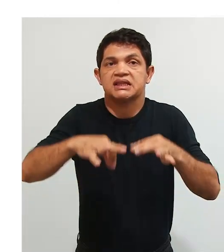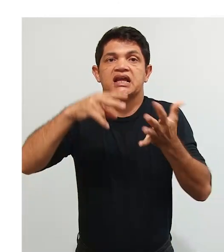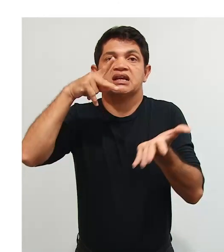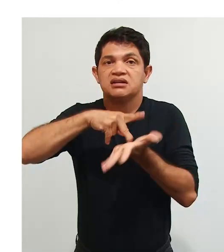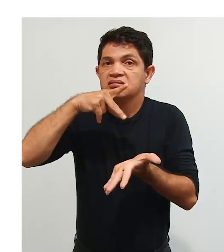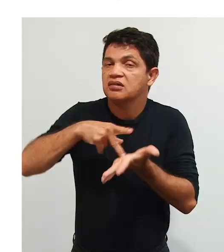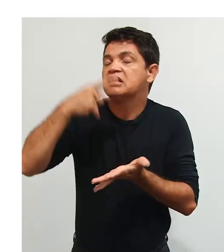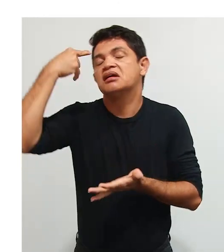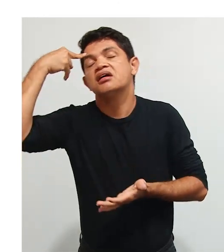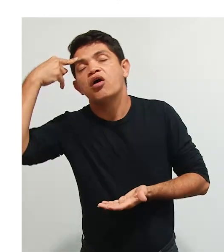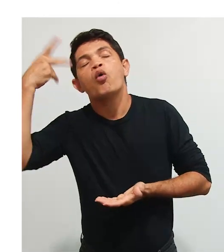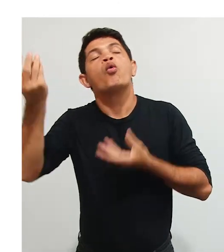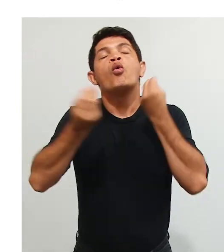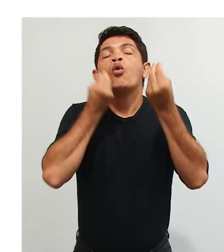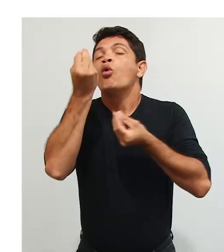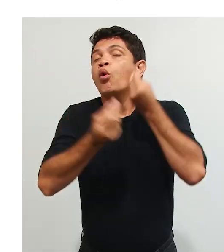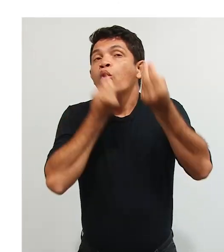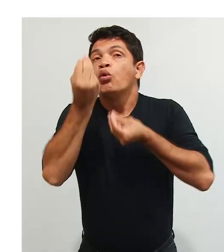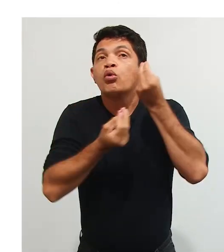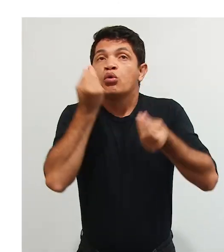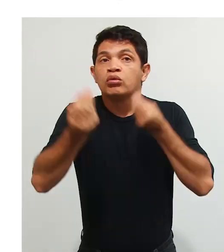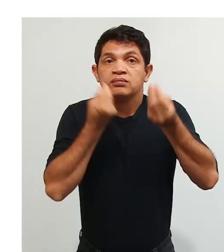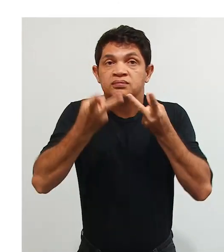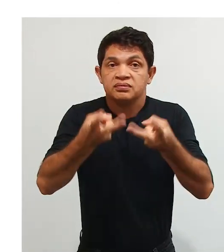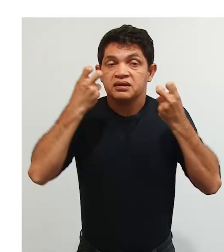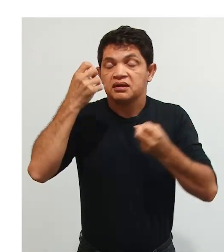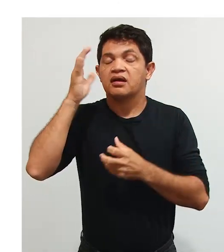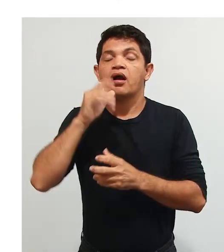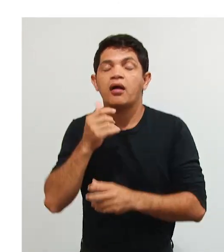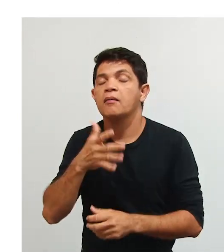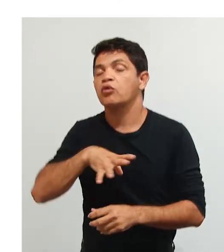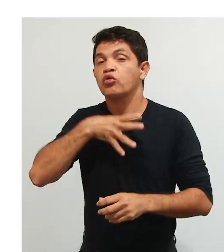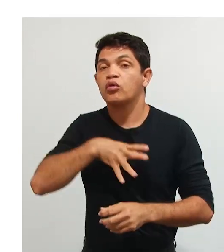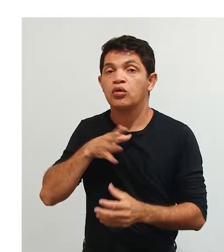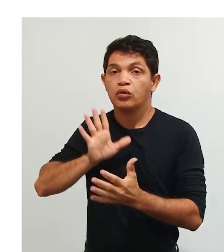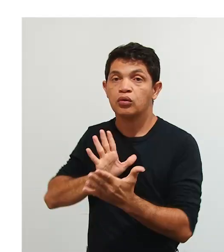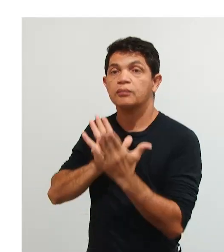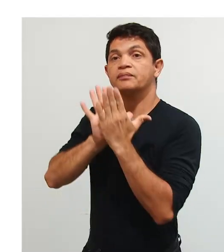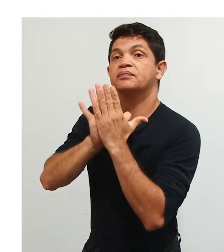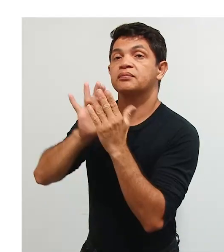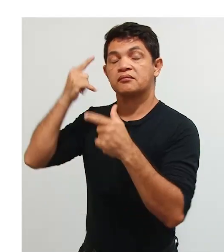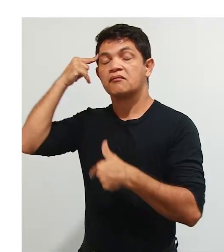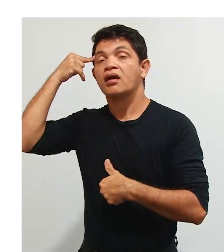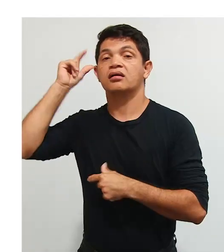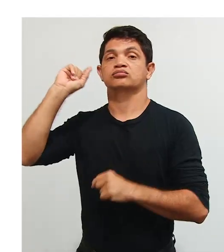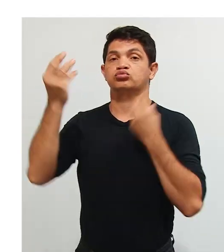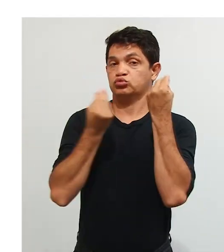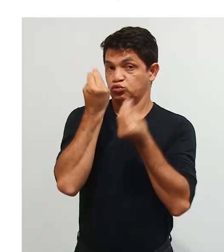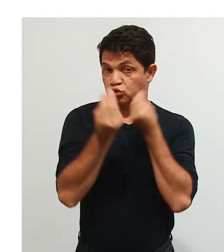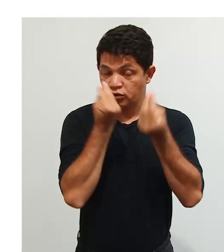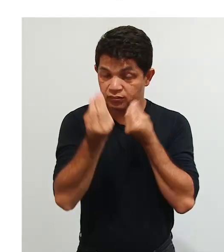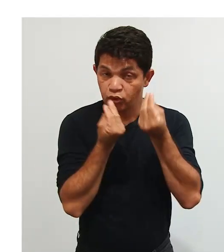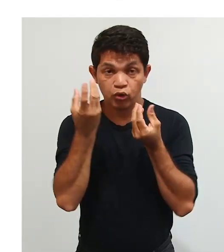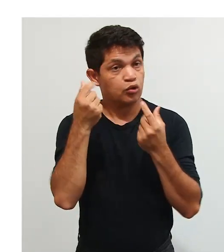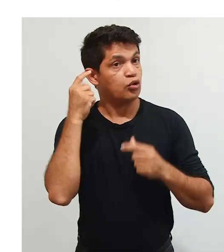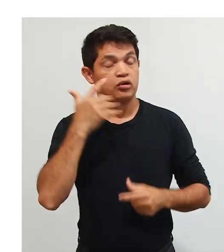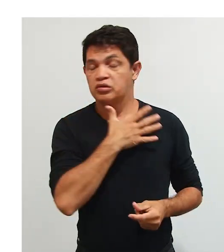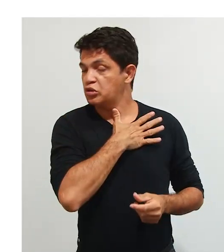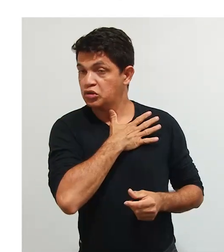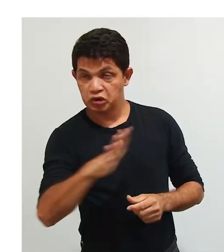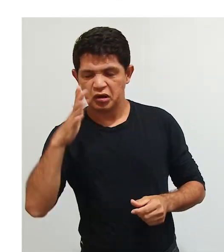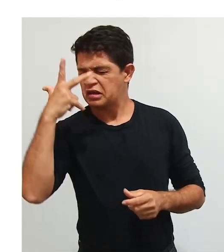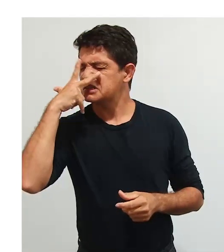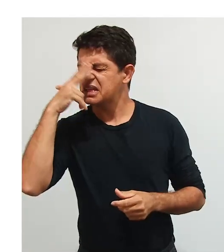pensando é verdade? Como eu reajo quando eu acredito nesse pensamento. Então, se eu acredito que uma pessoa não gosta